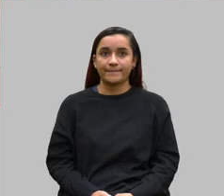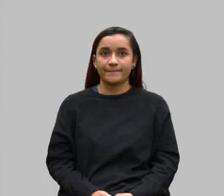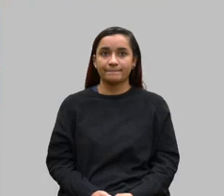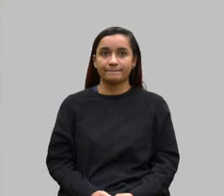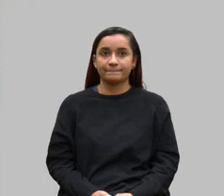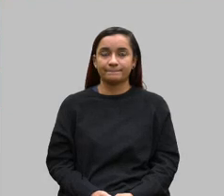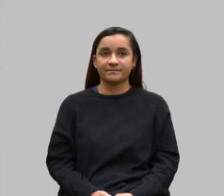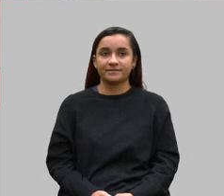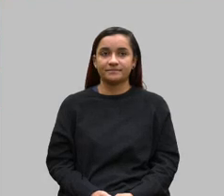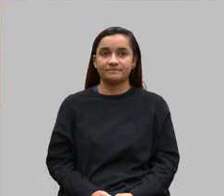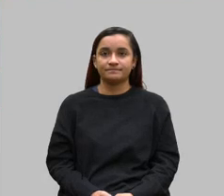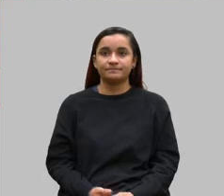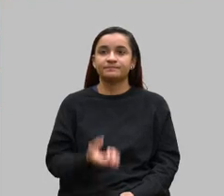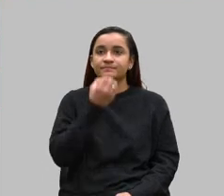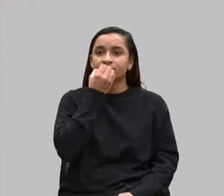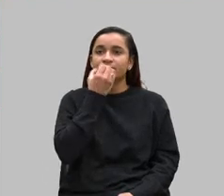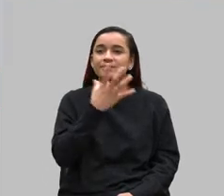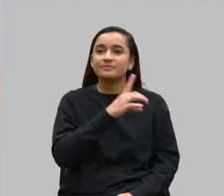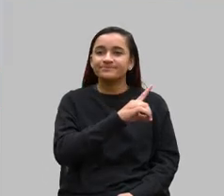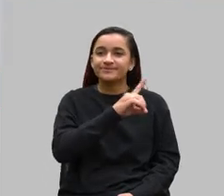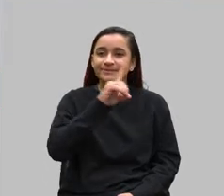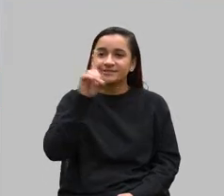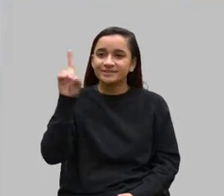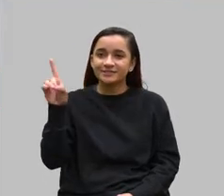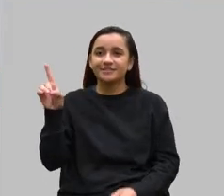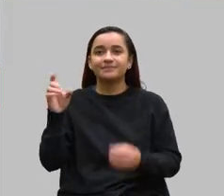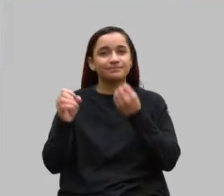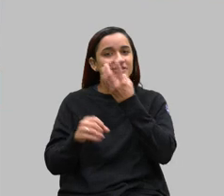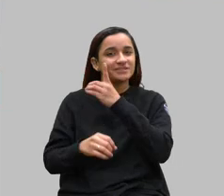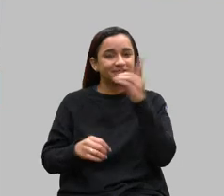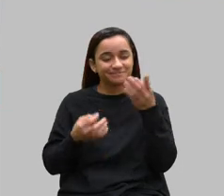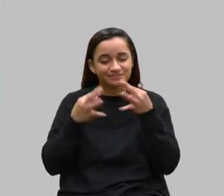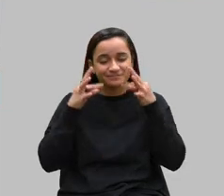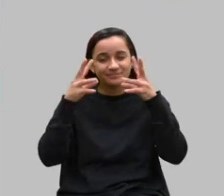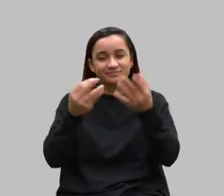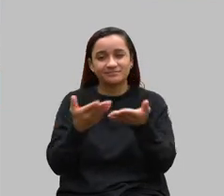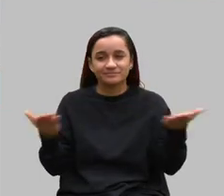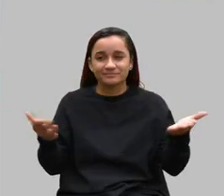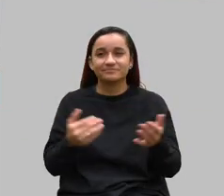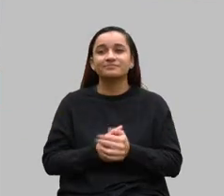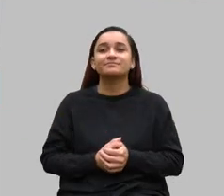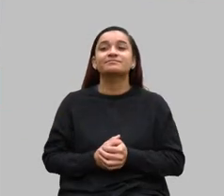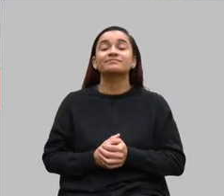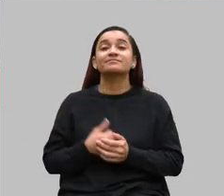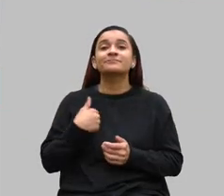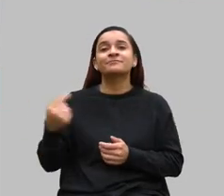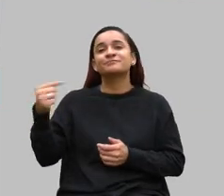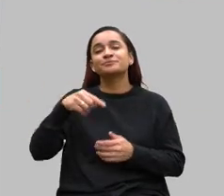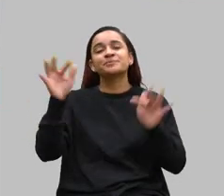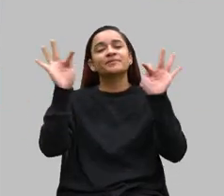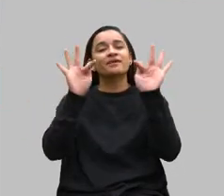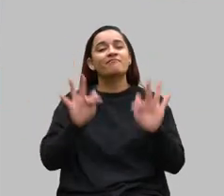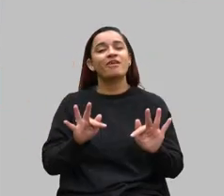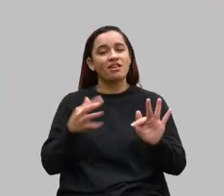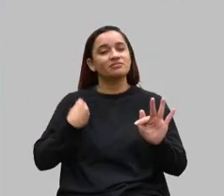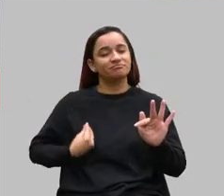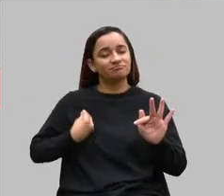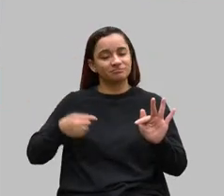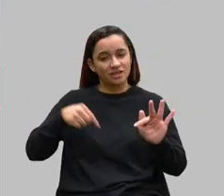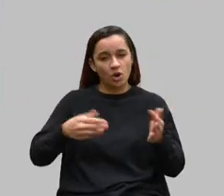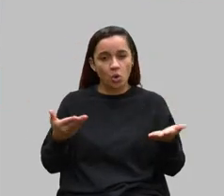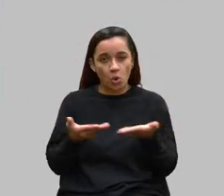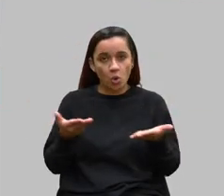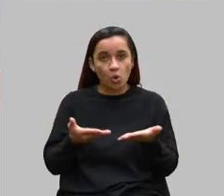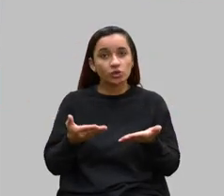I bom dia bom dia a todas e todos e fico muito feliz de poder estar aqui hoje como deputada